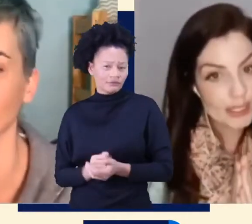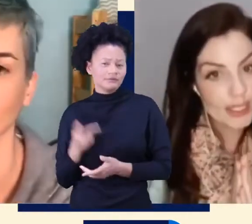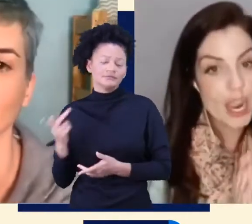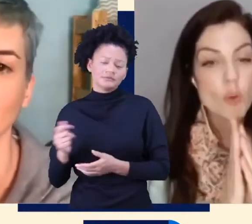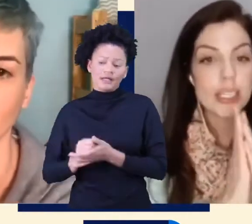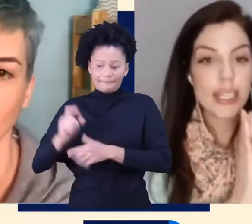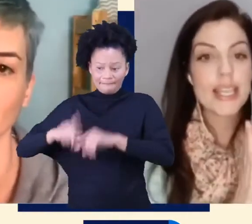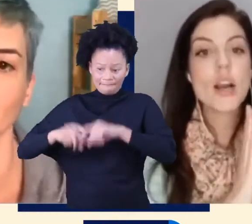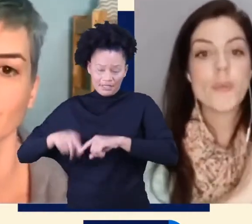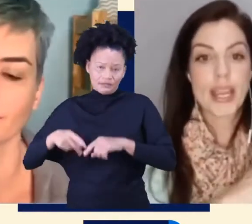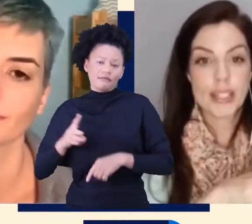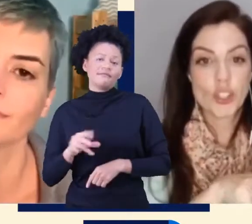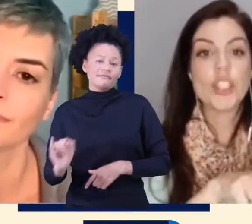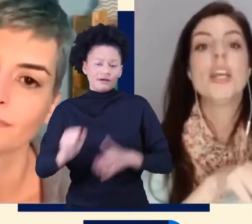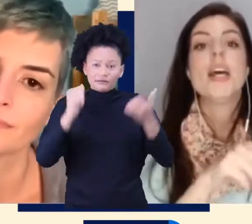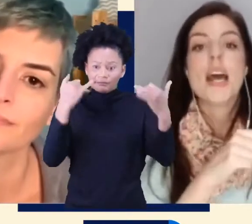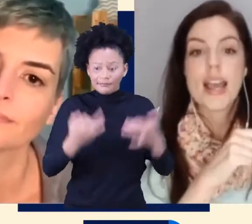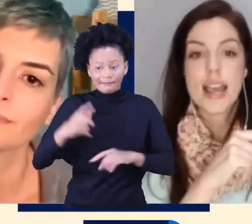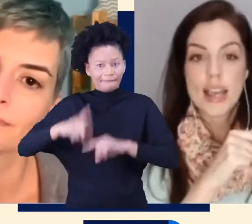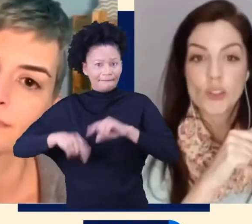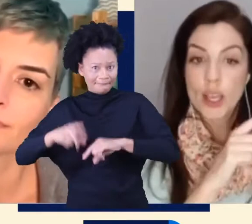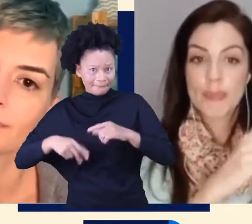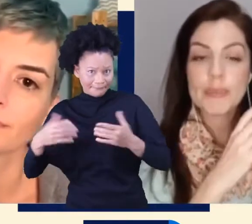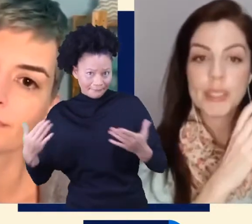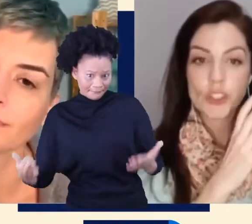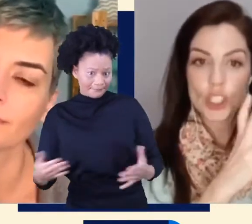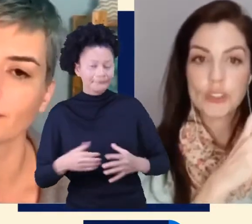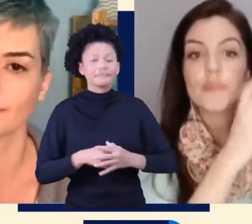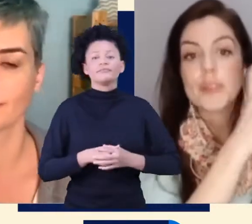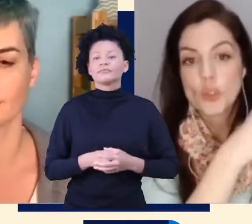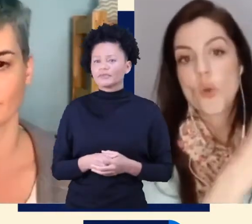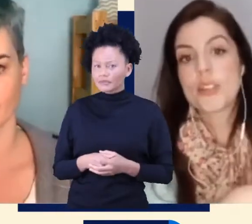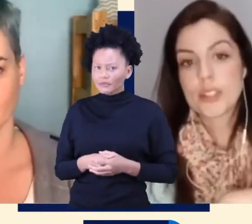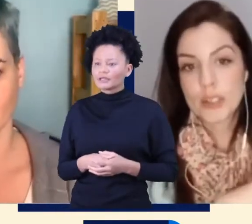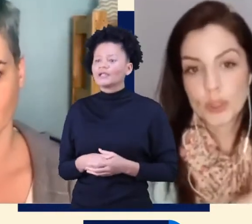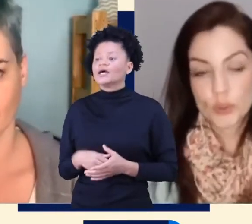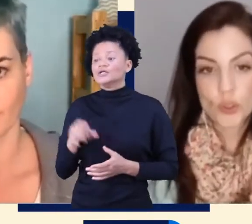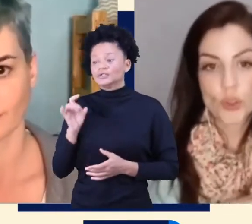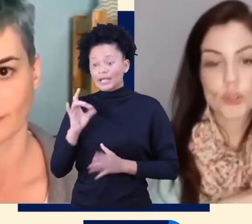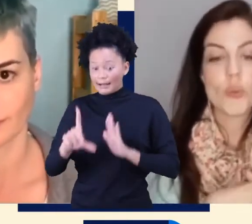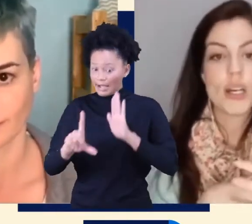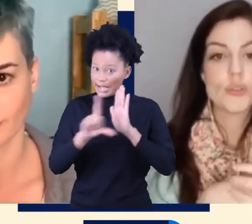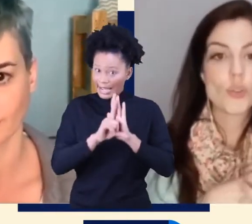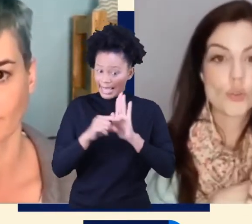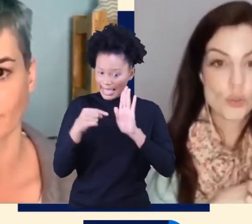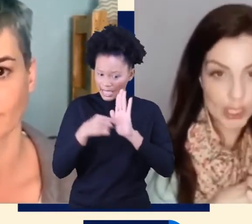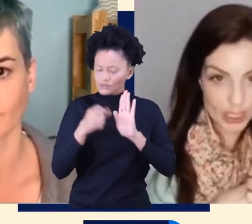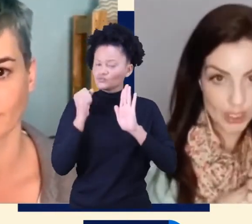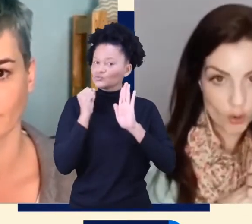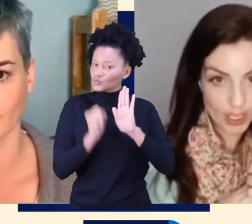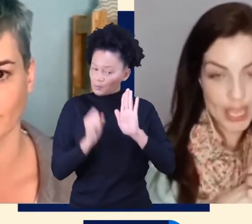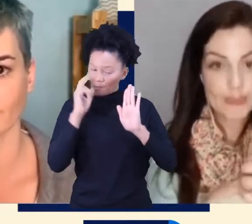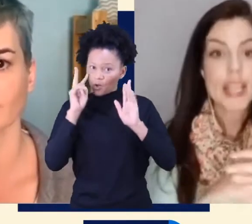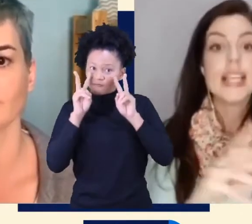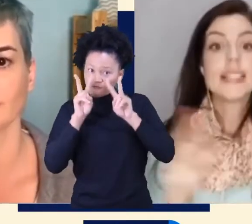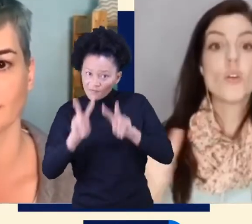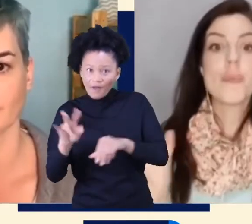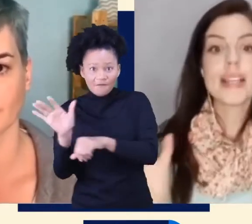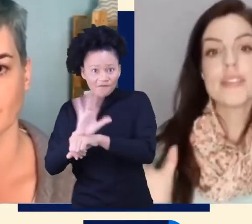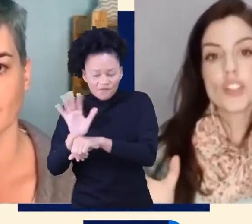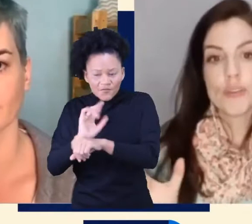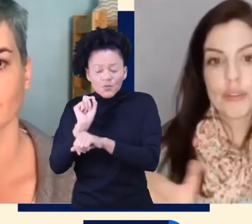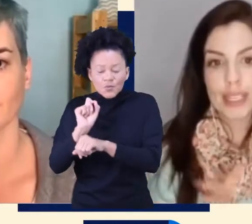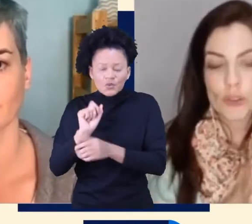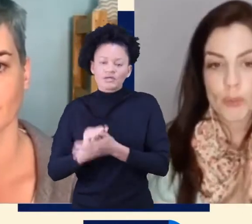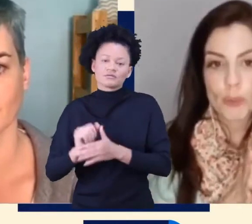esse material que legalmente só é permitido pessoas acima dos 18 anos consumirem, ok? Então, como